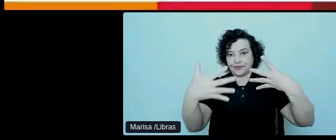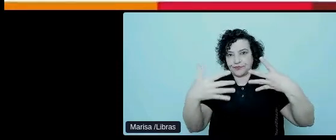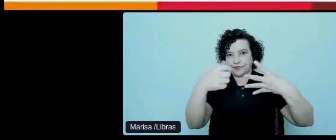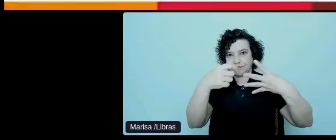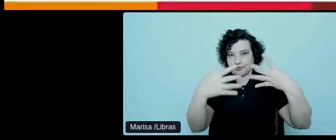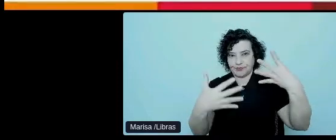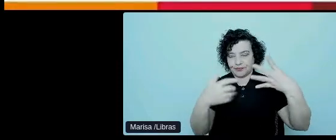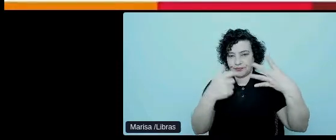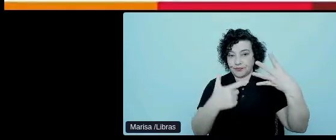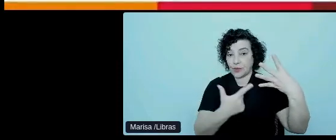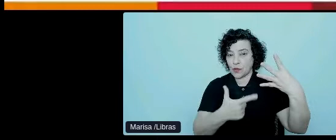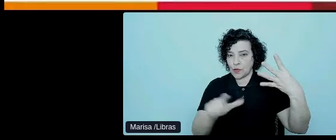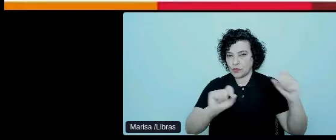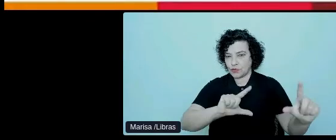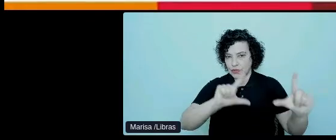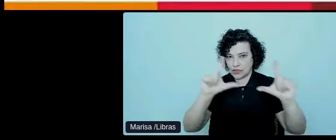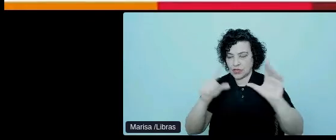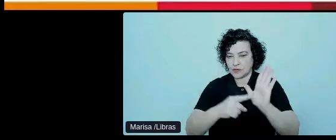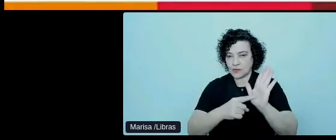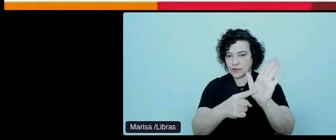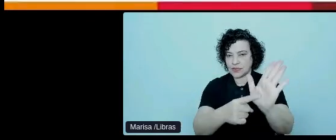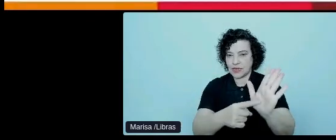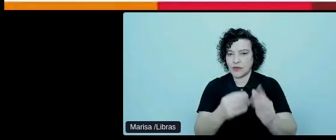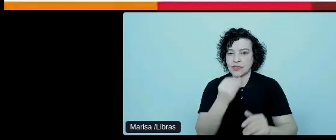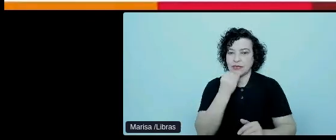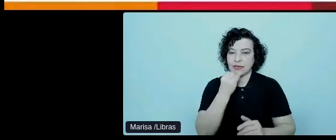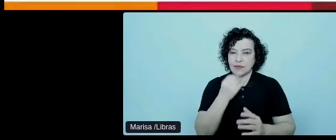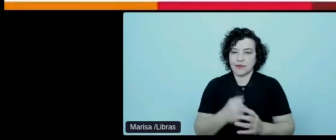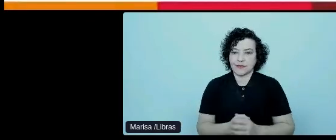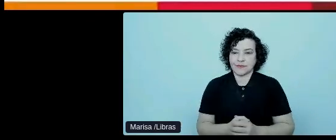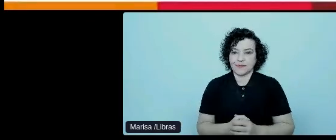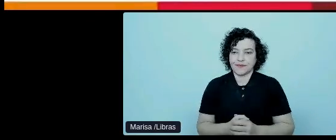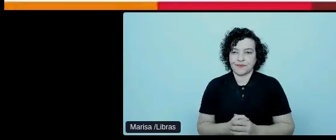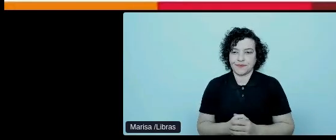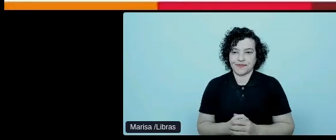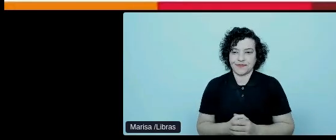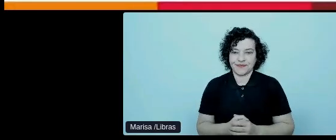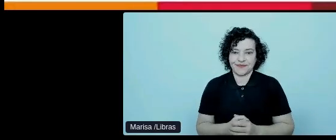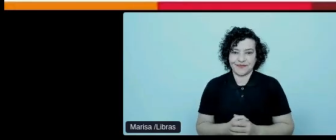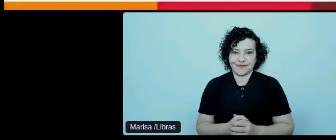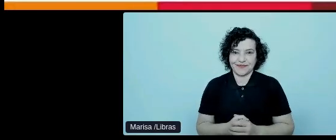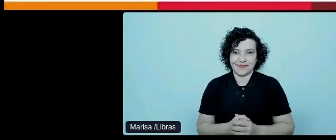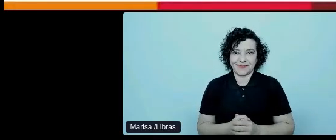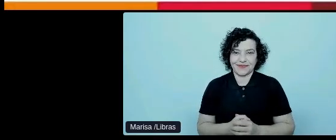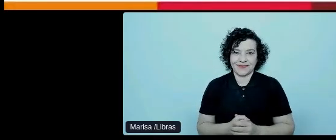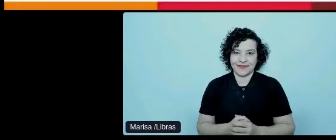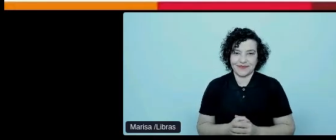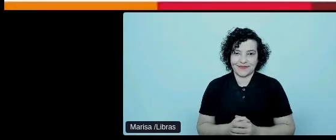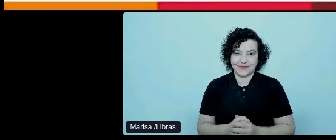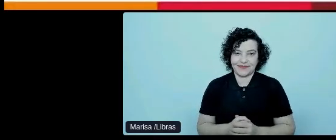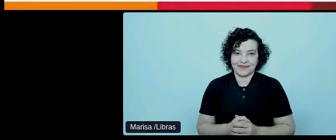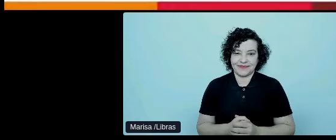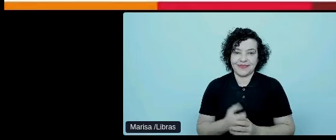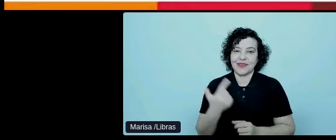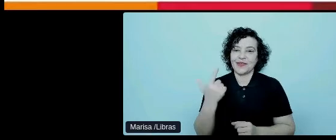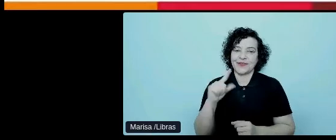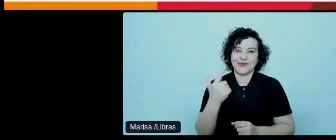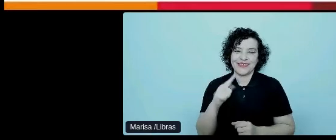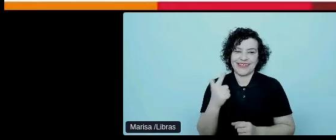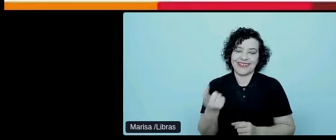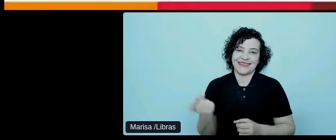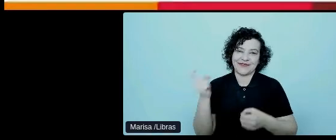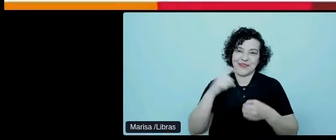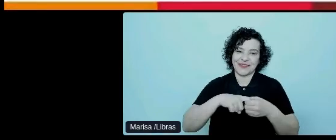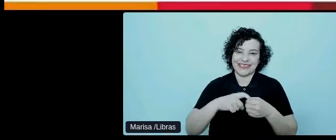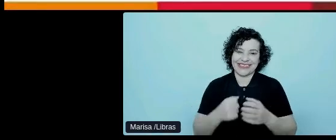próximo slide tem um exemplo, não me lembro agora. Não, então pode voltar ali, por favor,